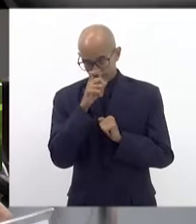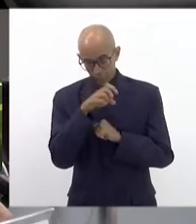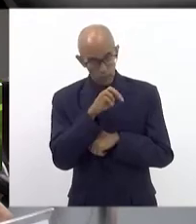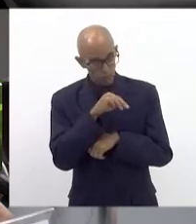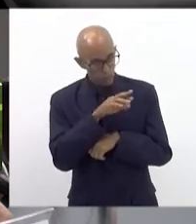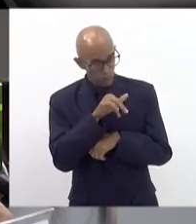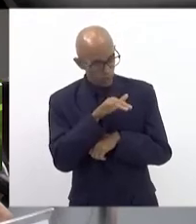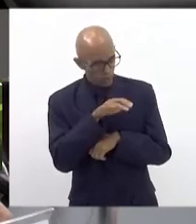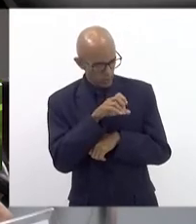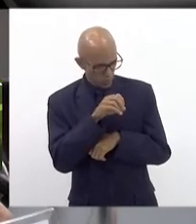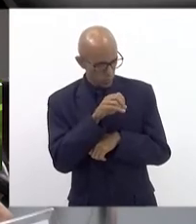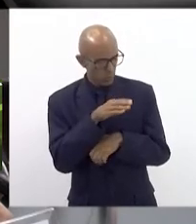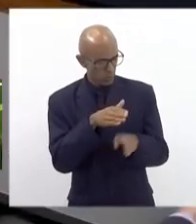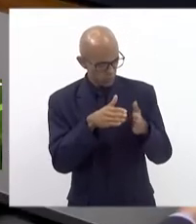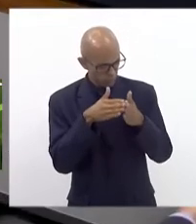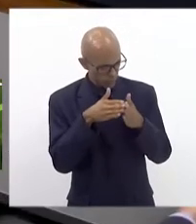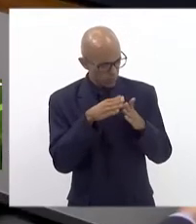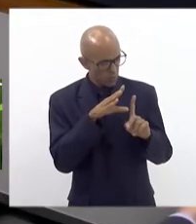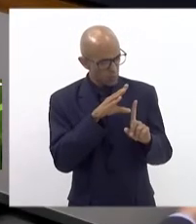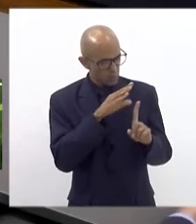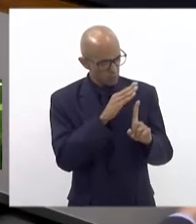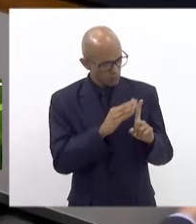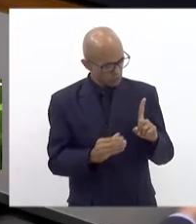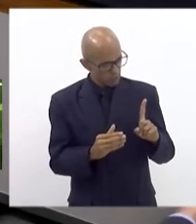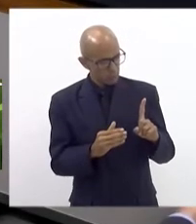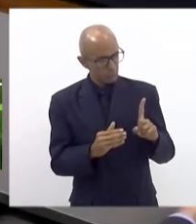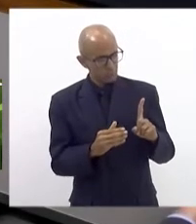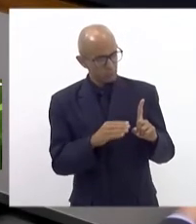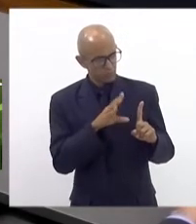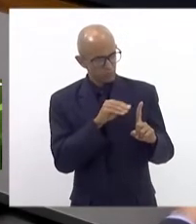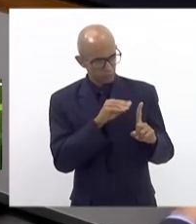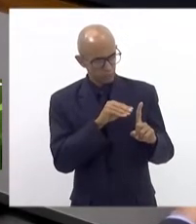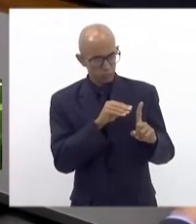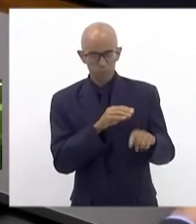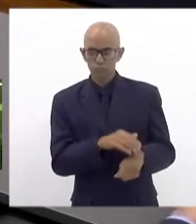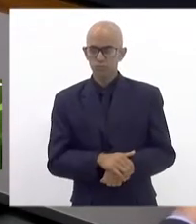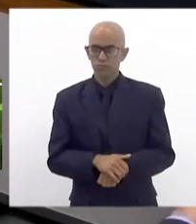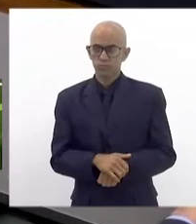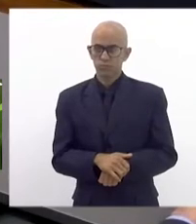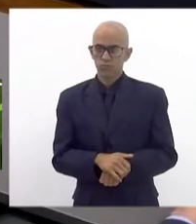vez, eu peço que feche o seu microfone. Muito obrigado. Ele foi tocado essencialmente pela